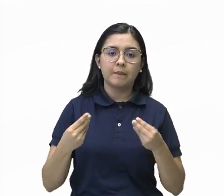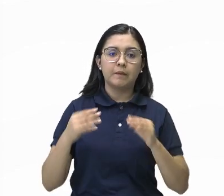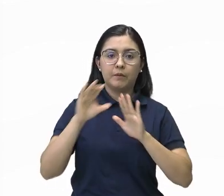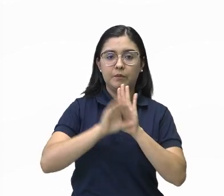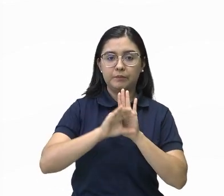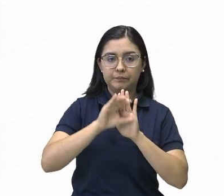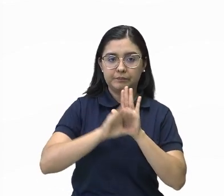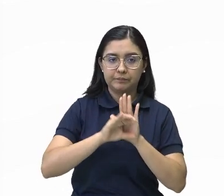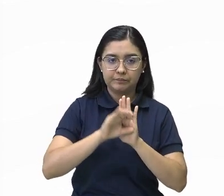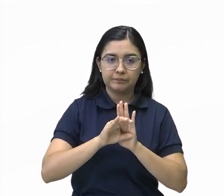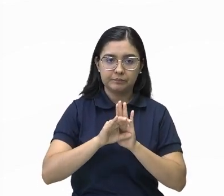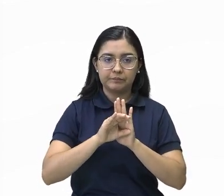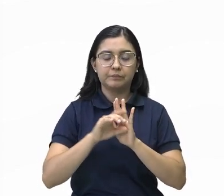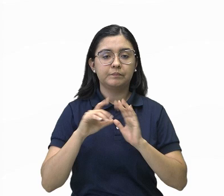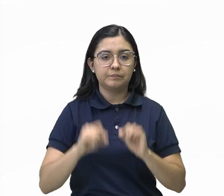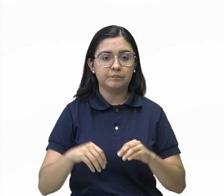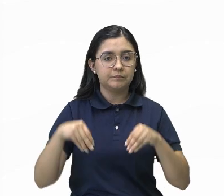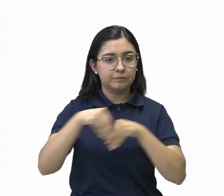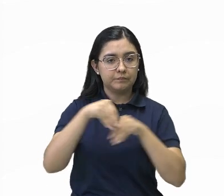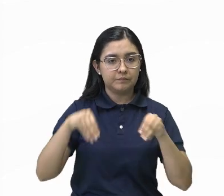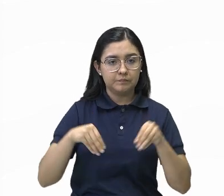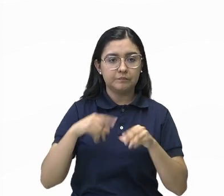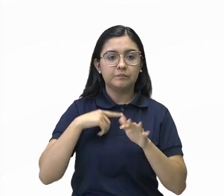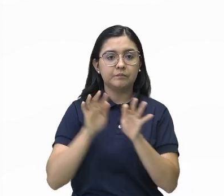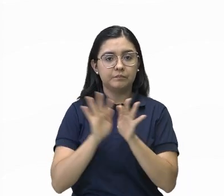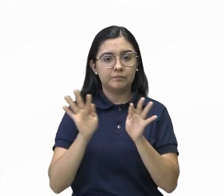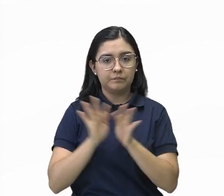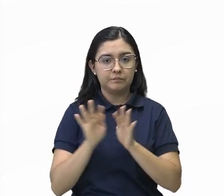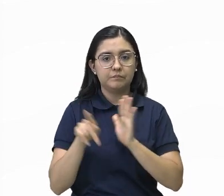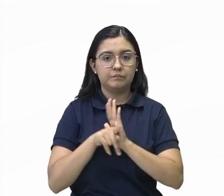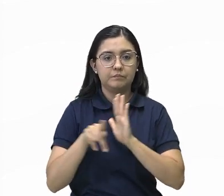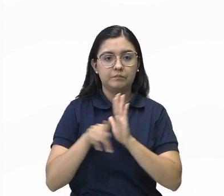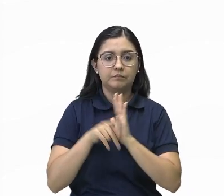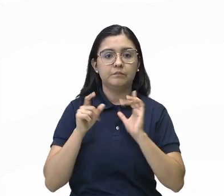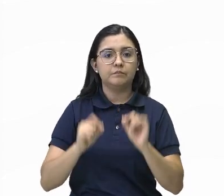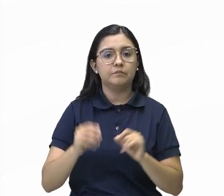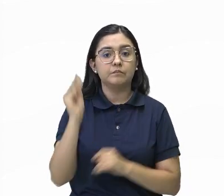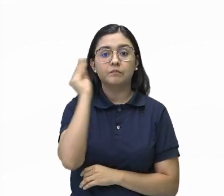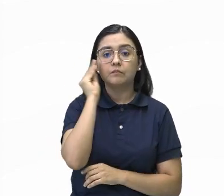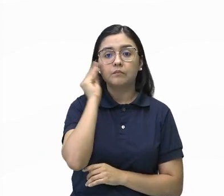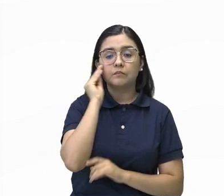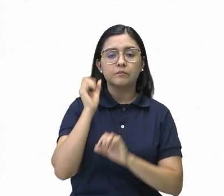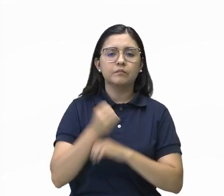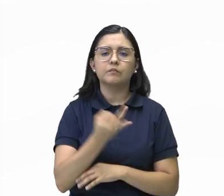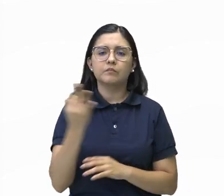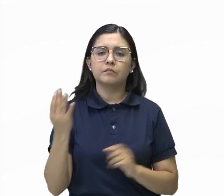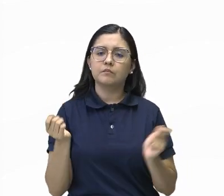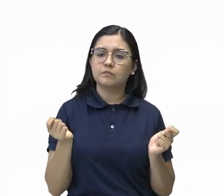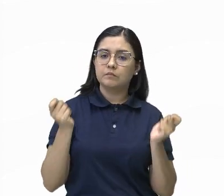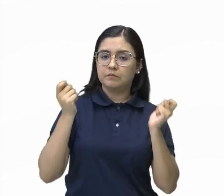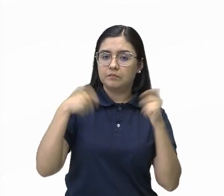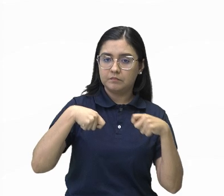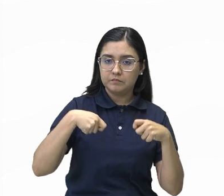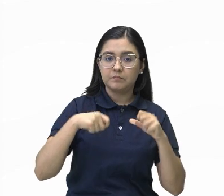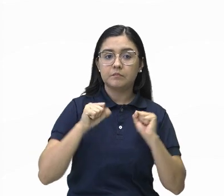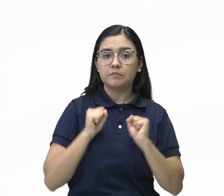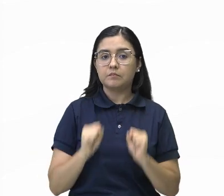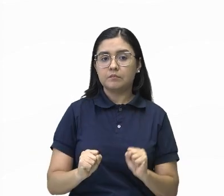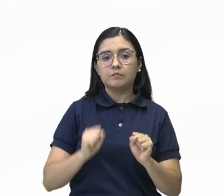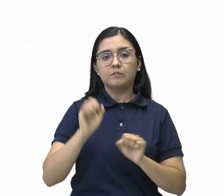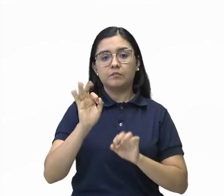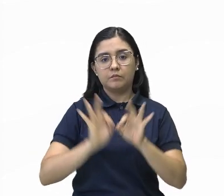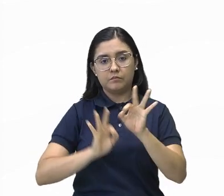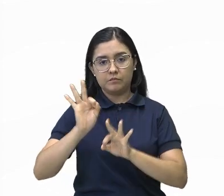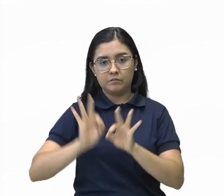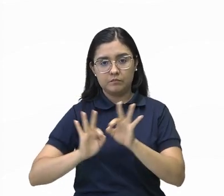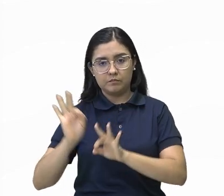de permutação simples parte do problema onde verificaremos de quantos modos podemos